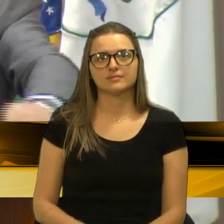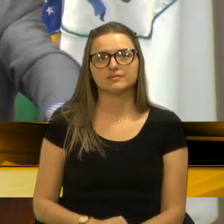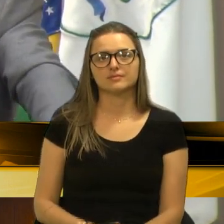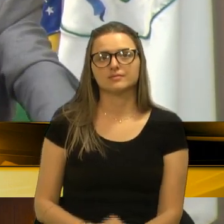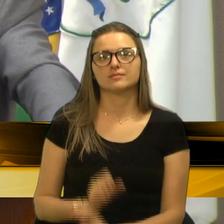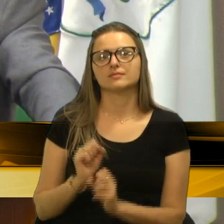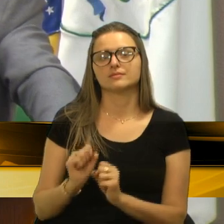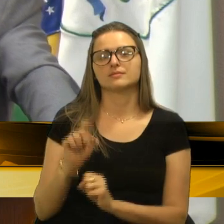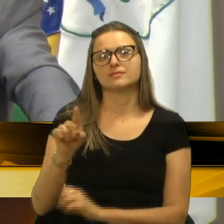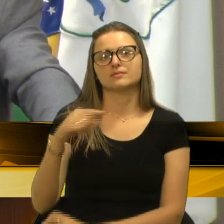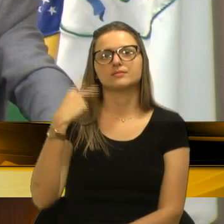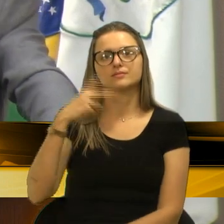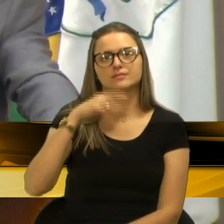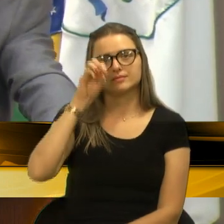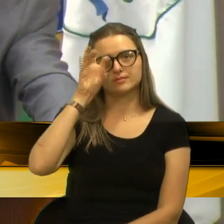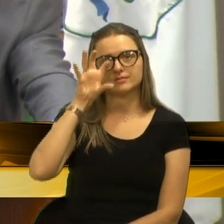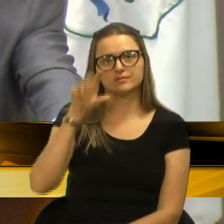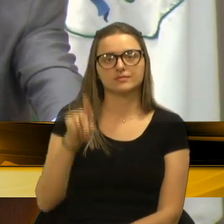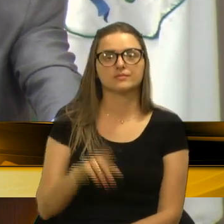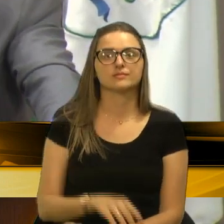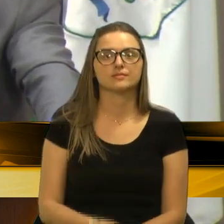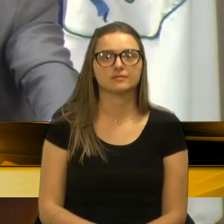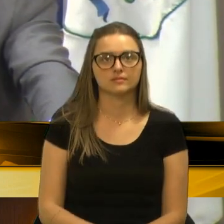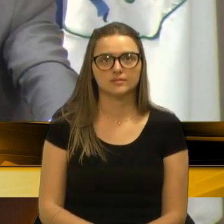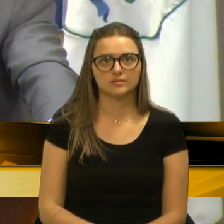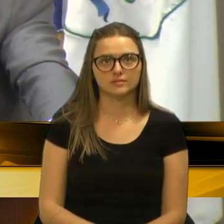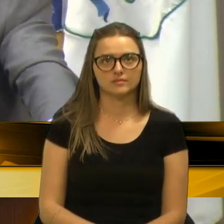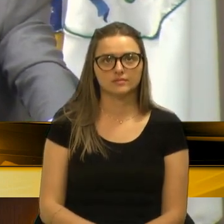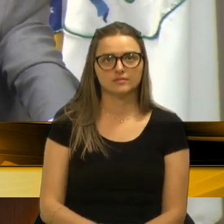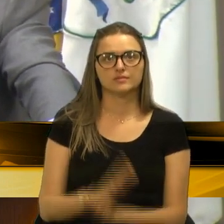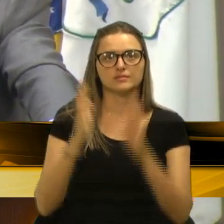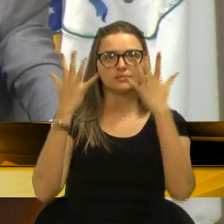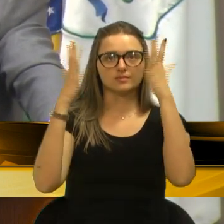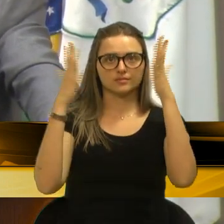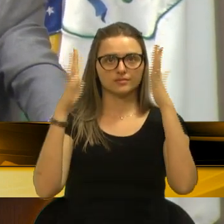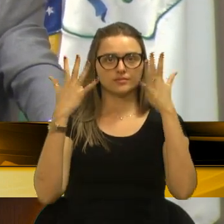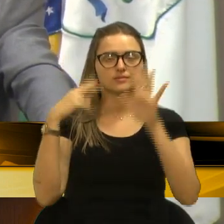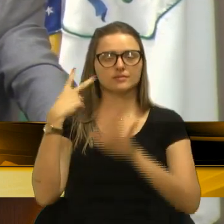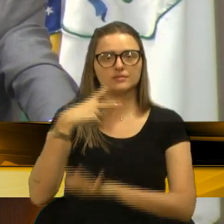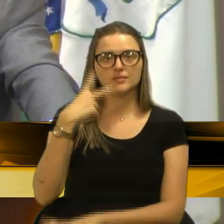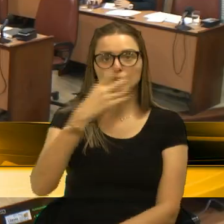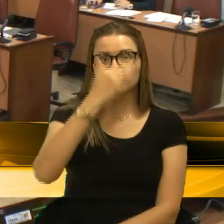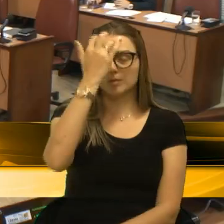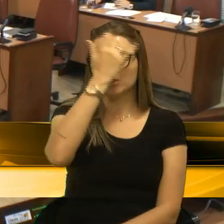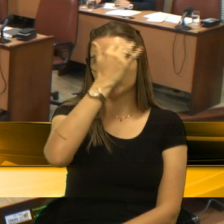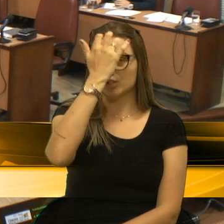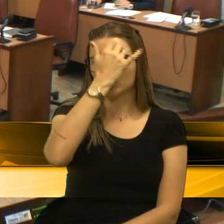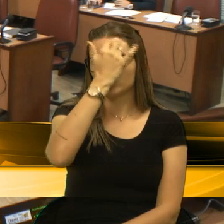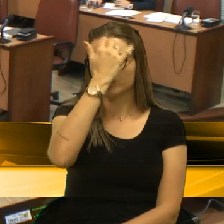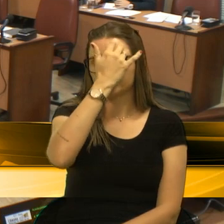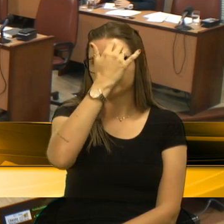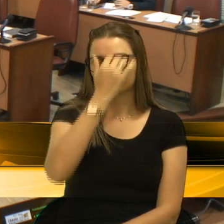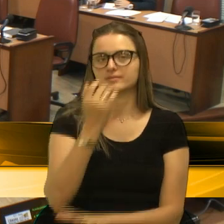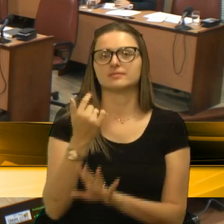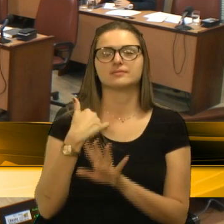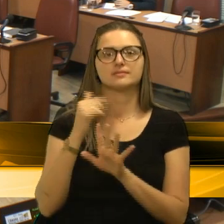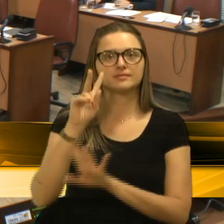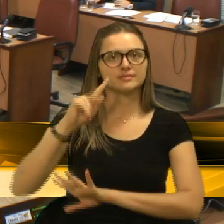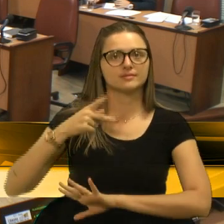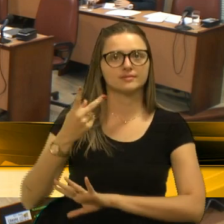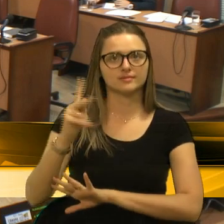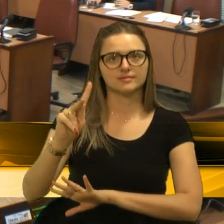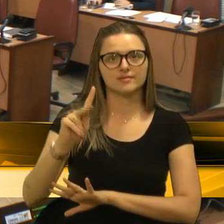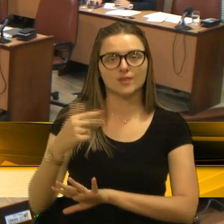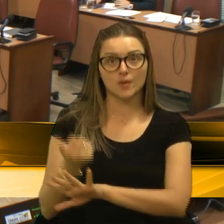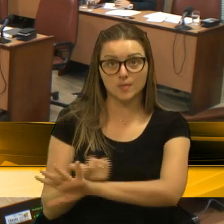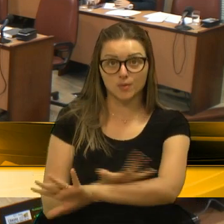Seu à parte, vereador Fius. Parabéns, vereador Adiló. Reconheço a sua emoção pela